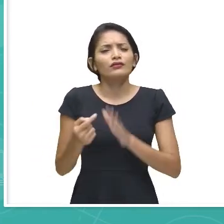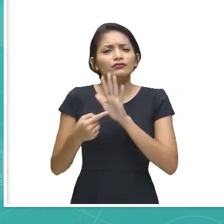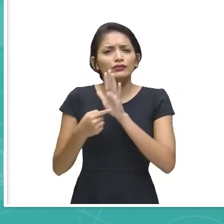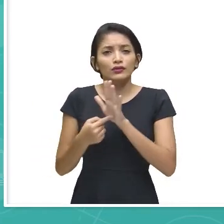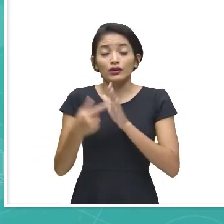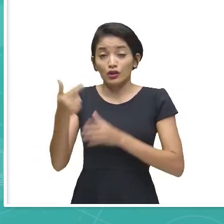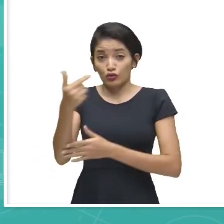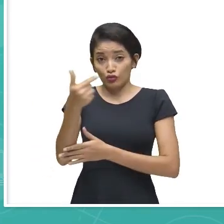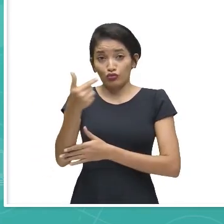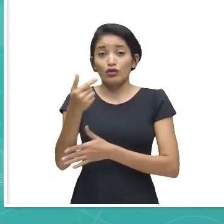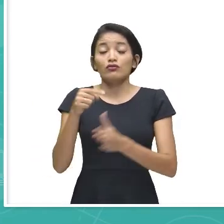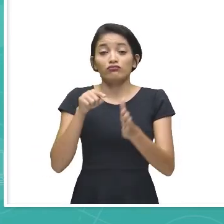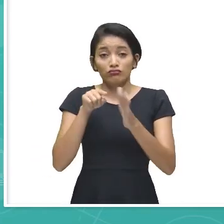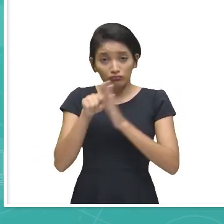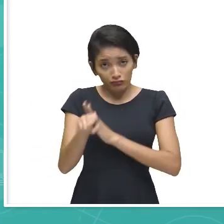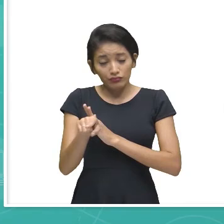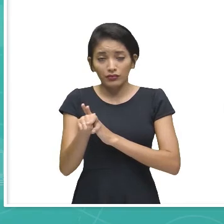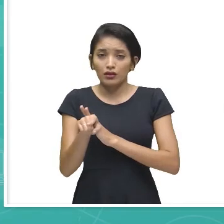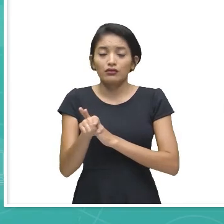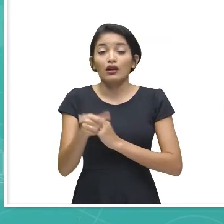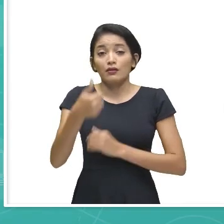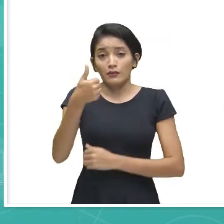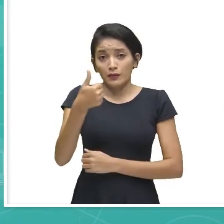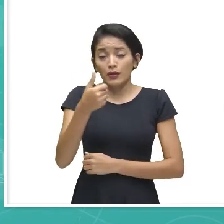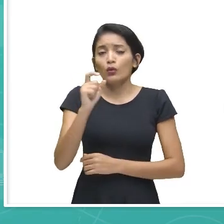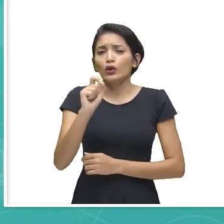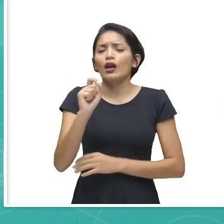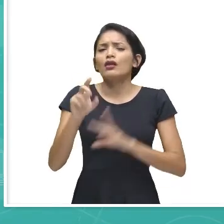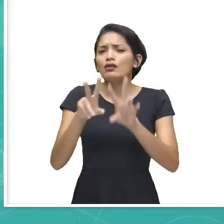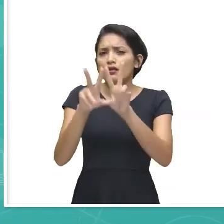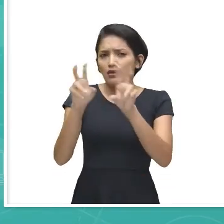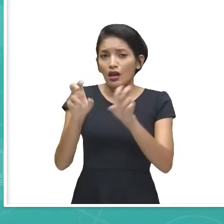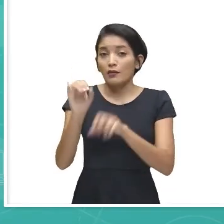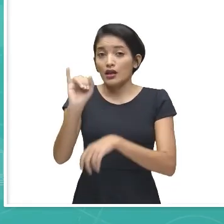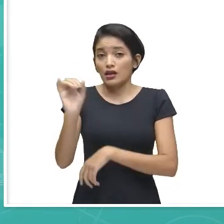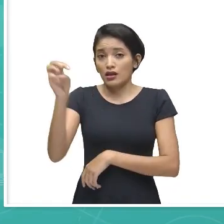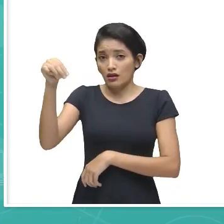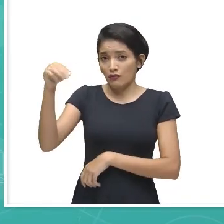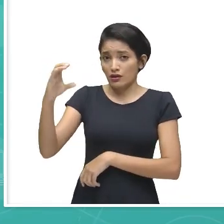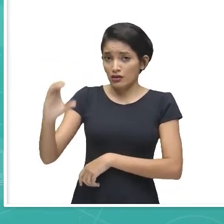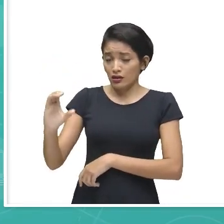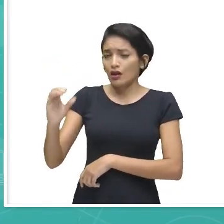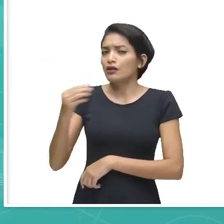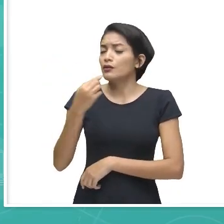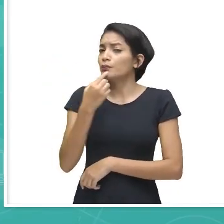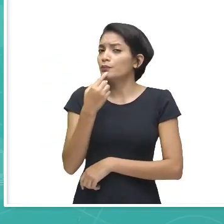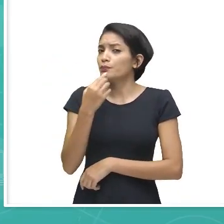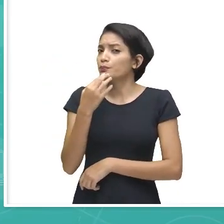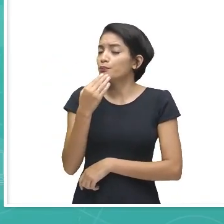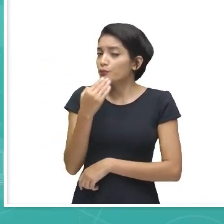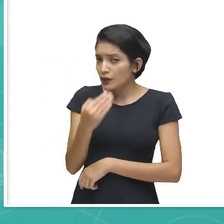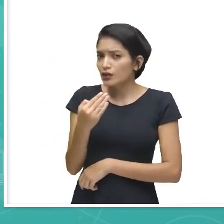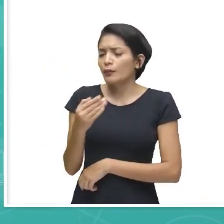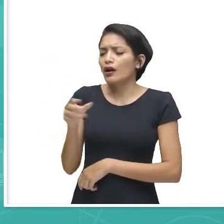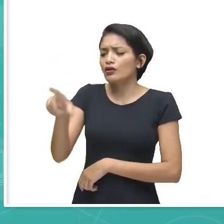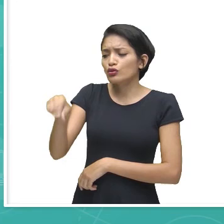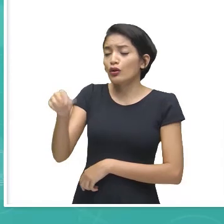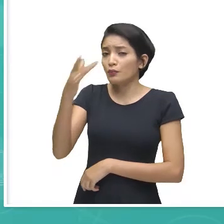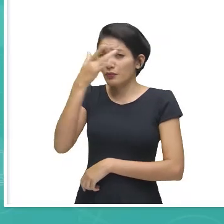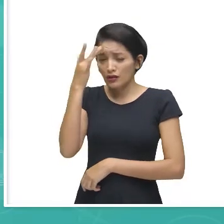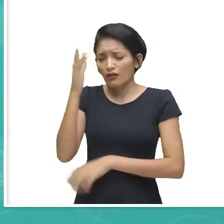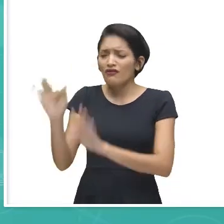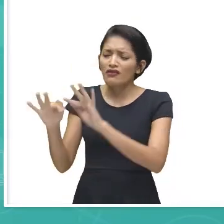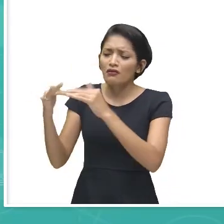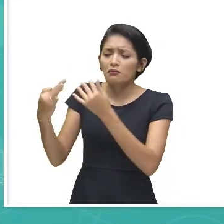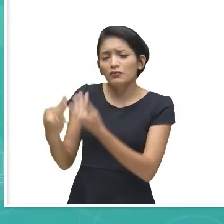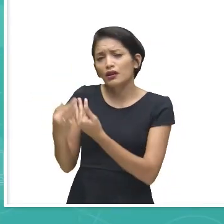vocês duas questões. A primeira falando sobre a questão do IMC. Eu pedi que vocês escolhessem alguém aí do ladinho de vocês,